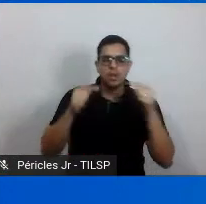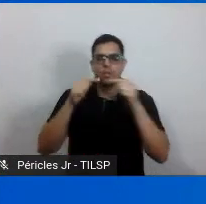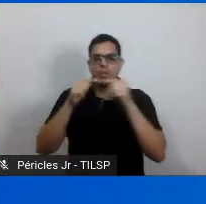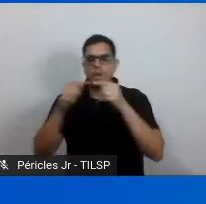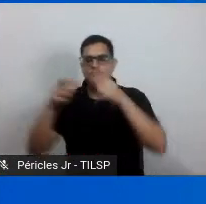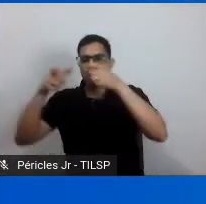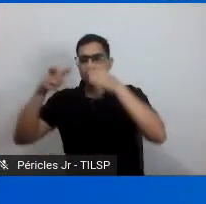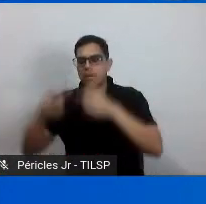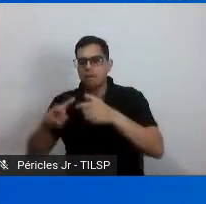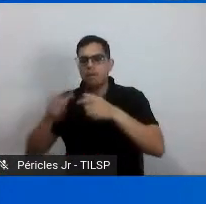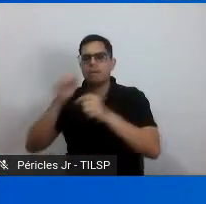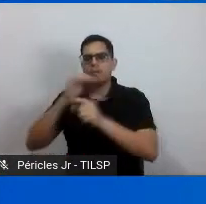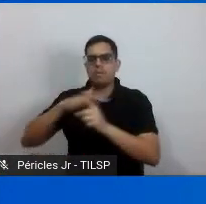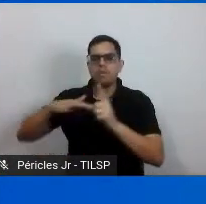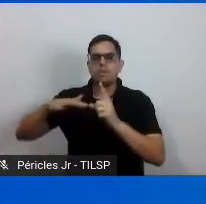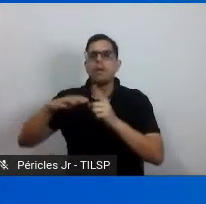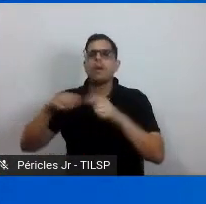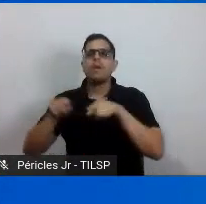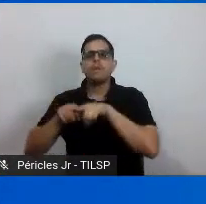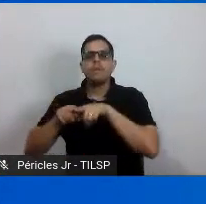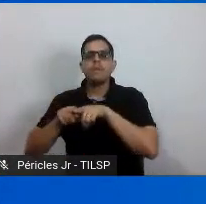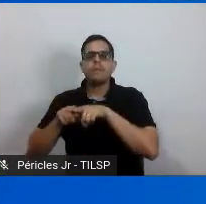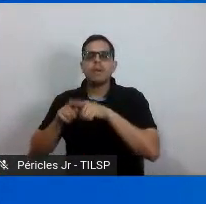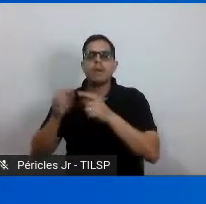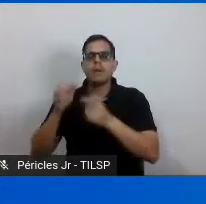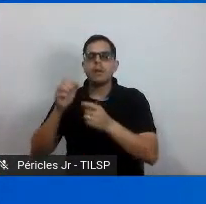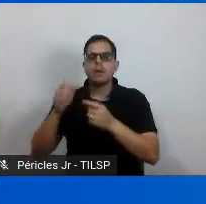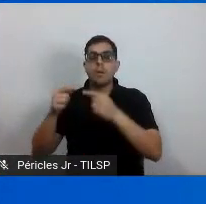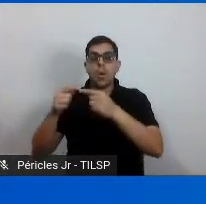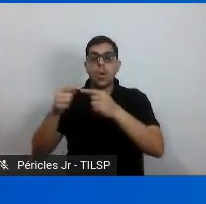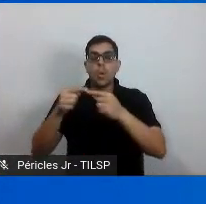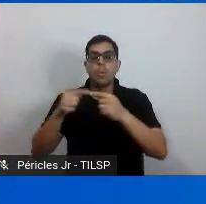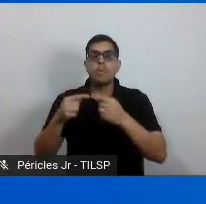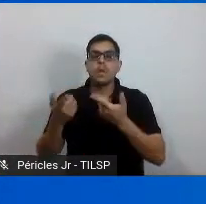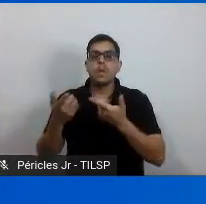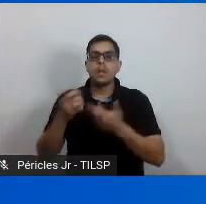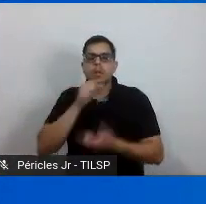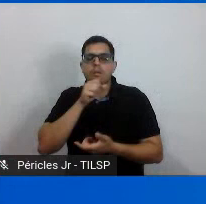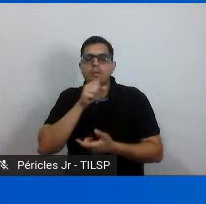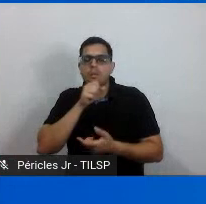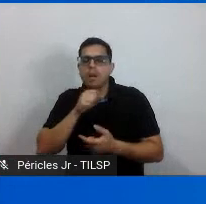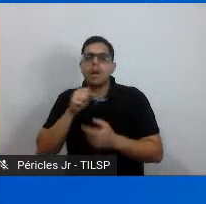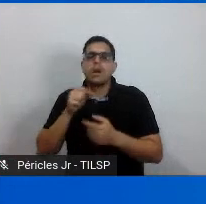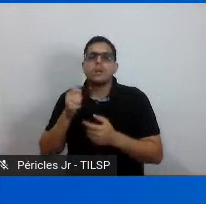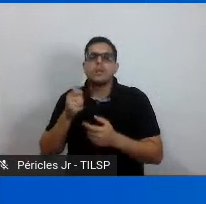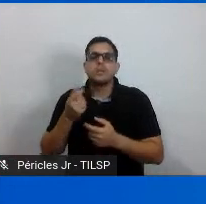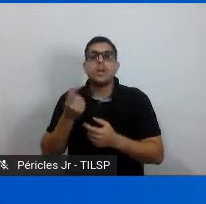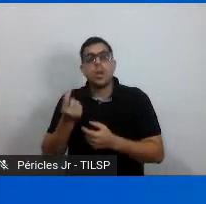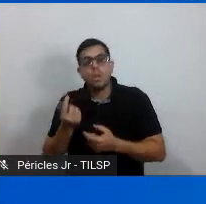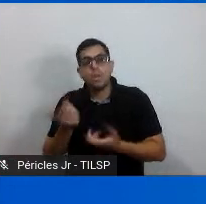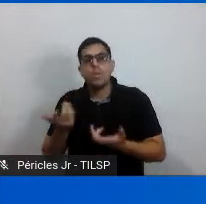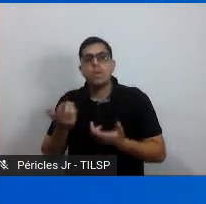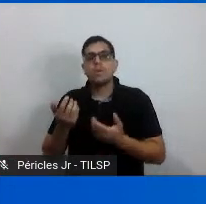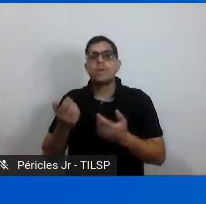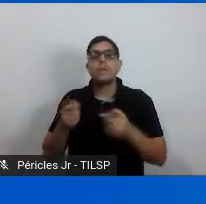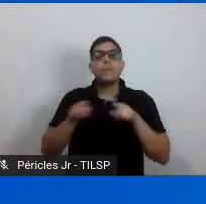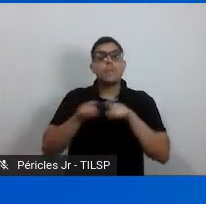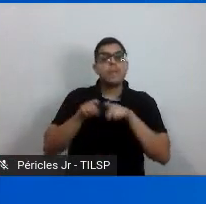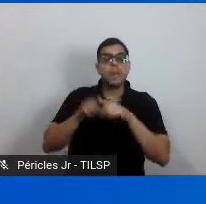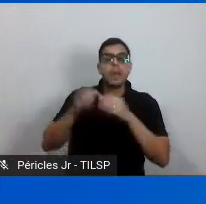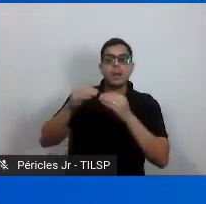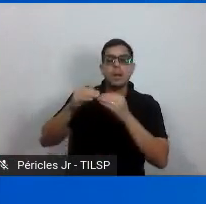principalmente pelas pessoas situadas nos setores a e b de classes sociais e com ensino superior